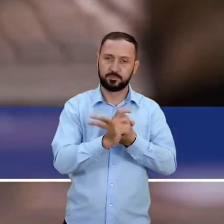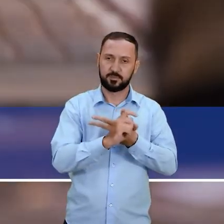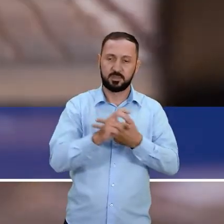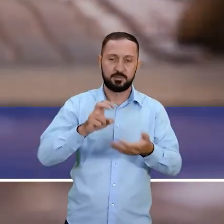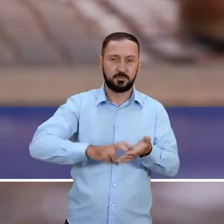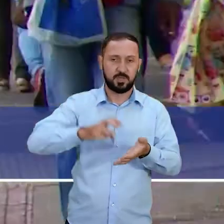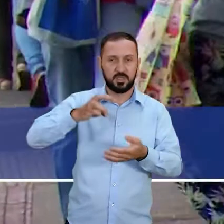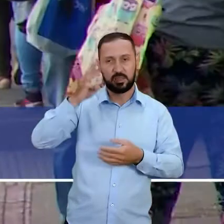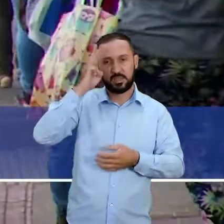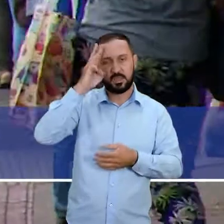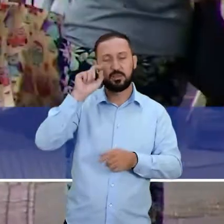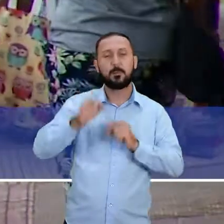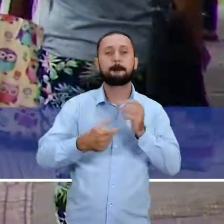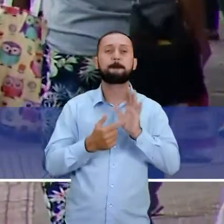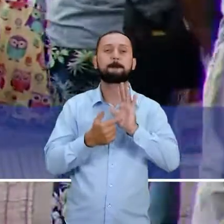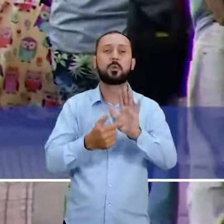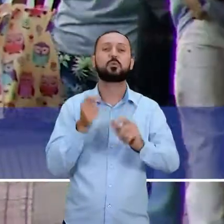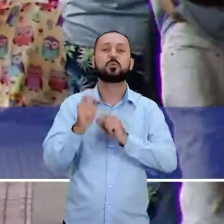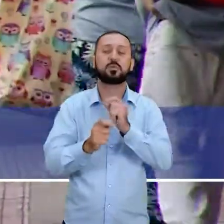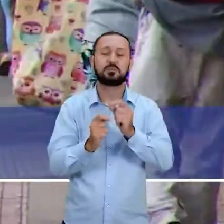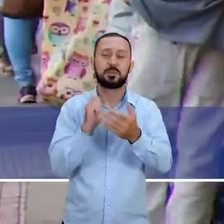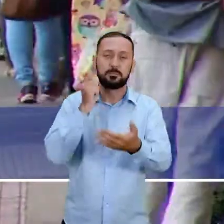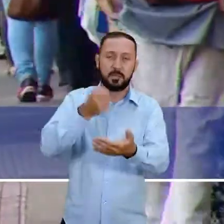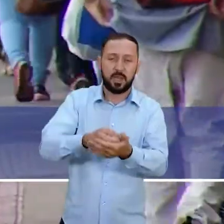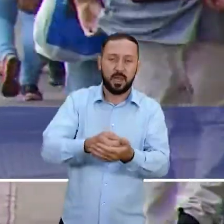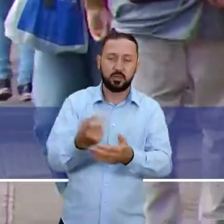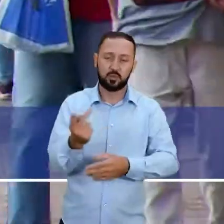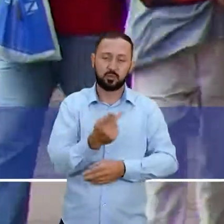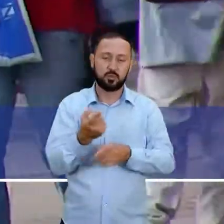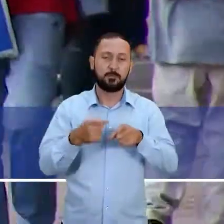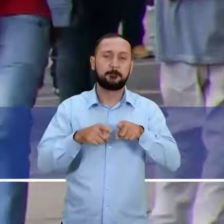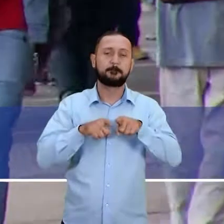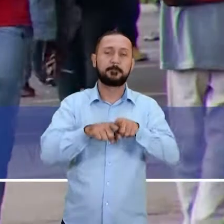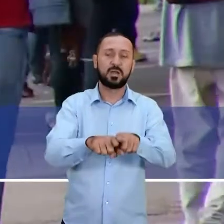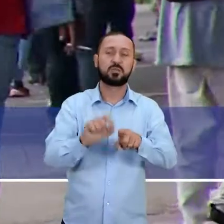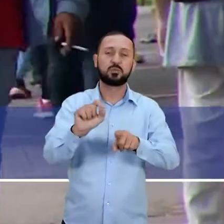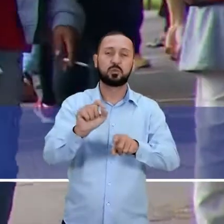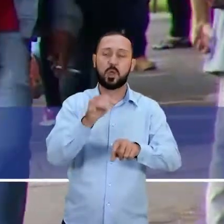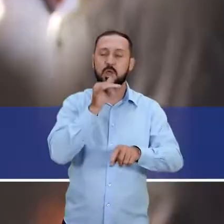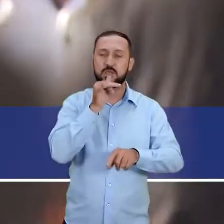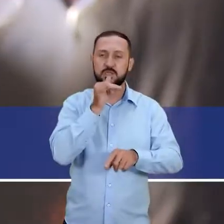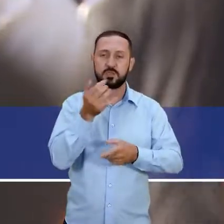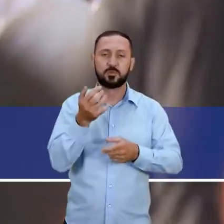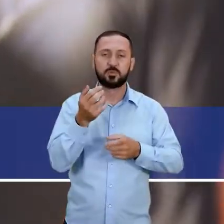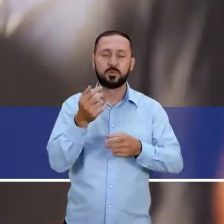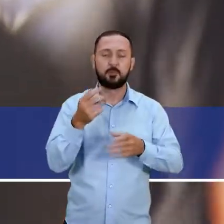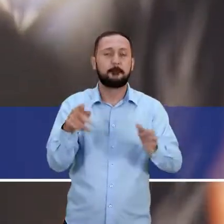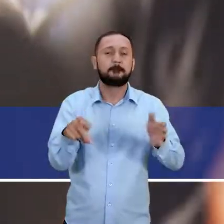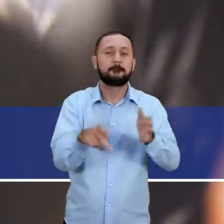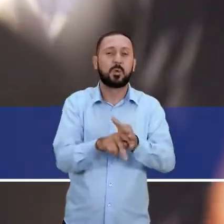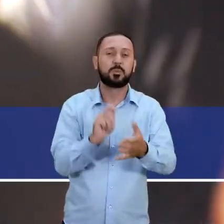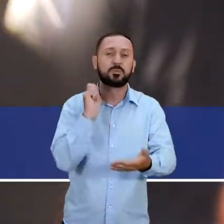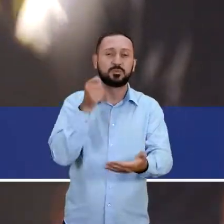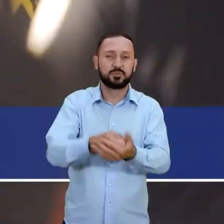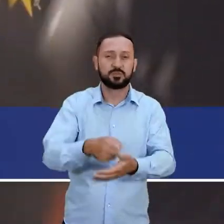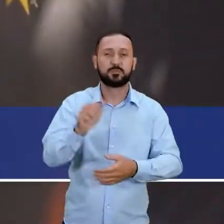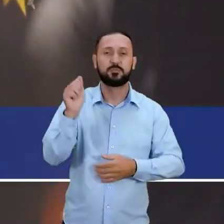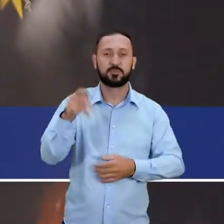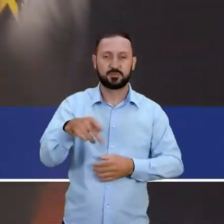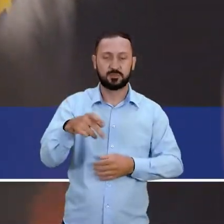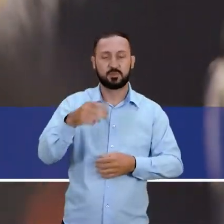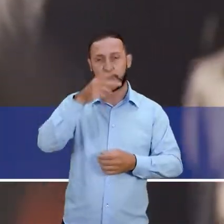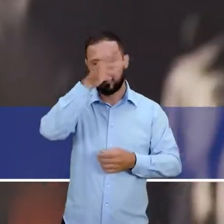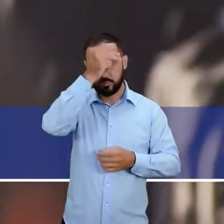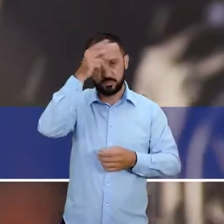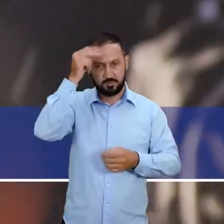manhã de terça-feira, reforça o caráter contributivo e solidário dos chamados regimes próprios de previdência, sejam estaduais ou municipais,